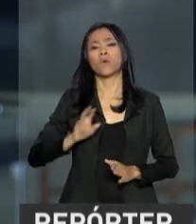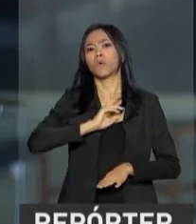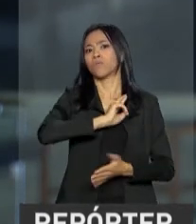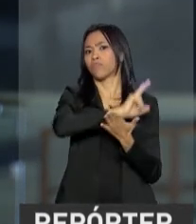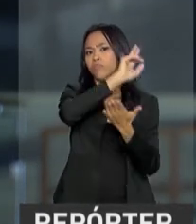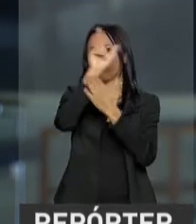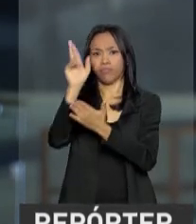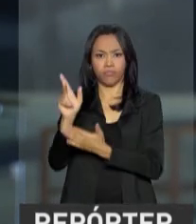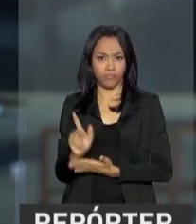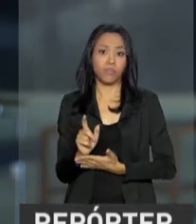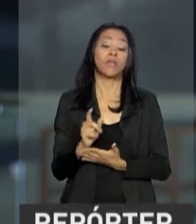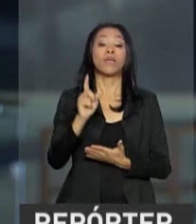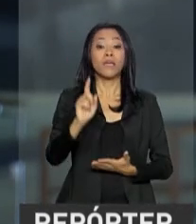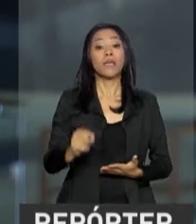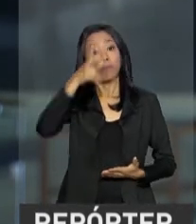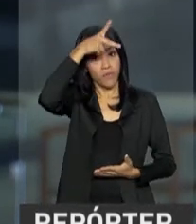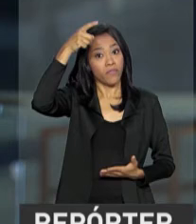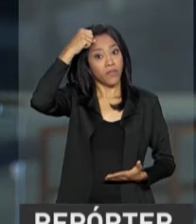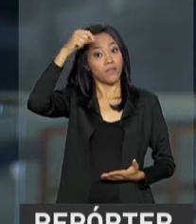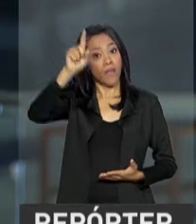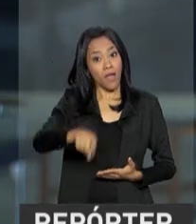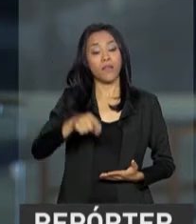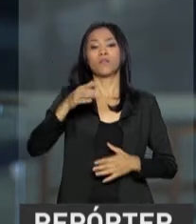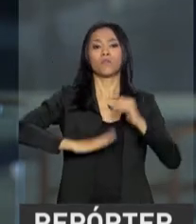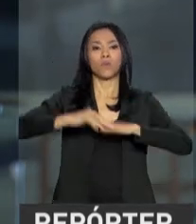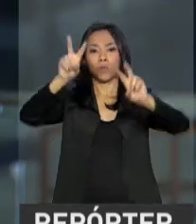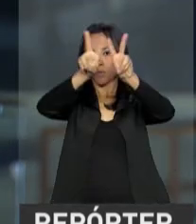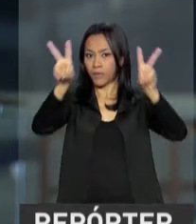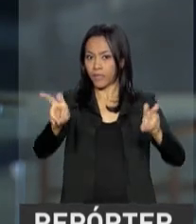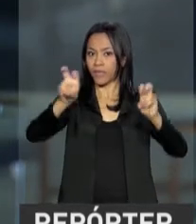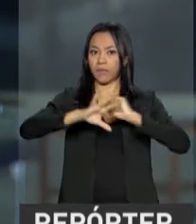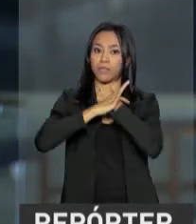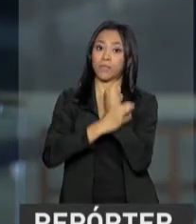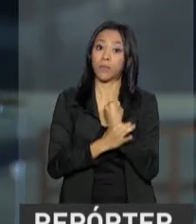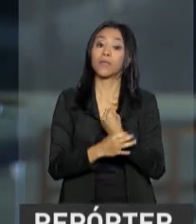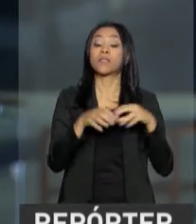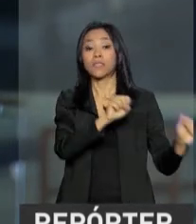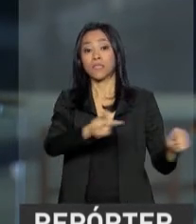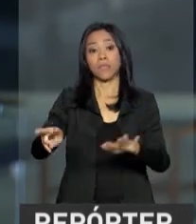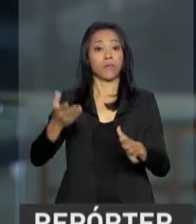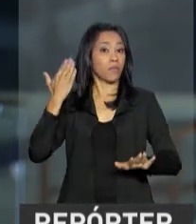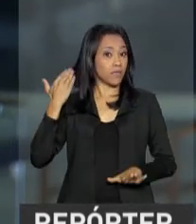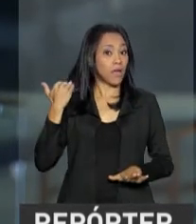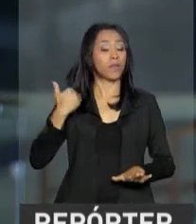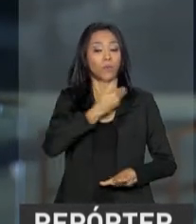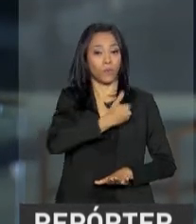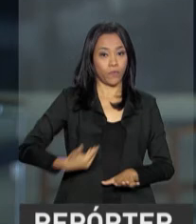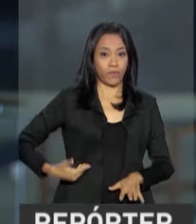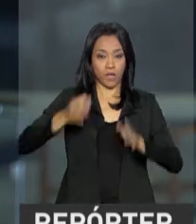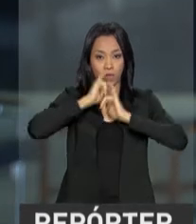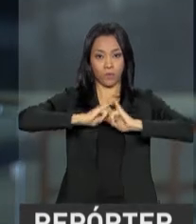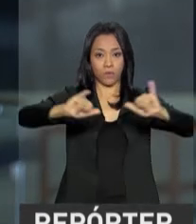quarta-feira com os prefeitos também será sobre segurança pública na semana passada o governo anunciou uma linha de